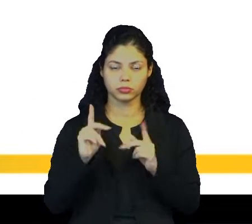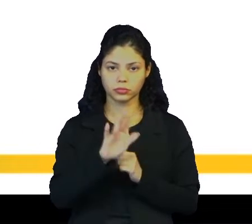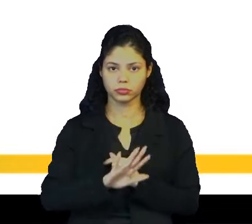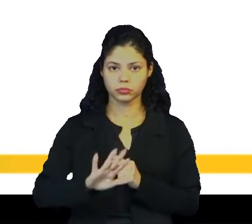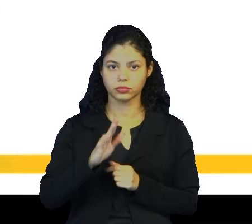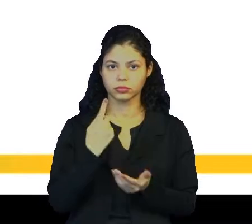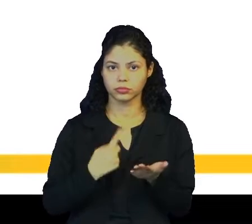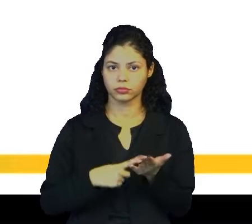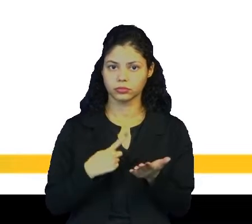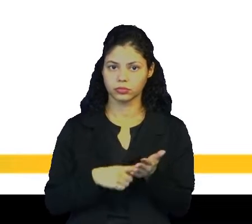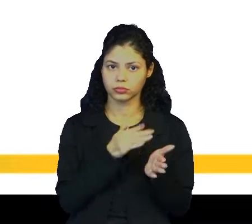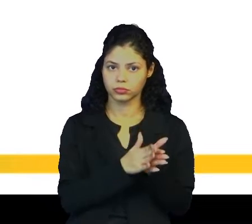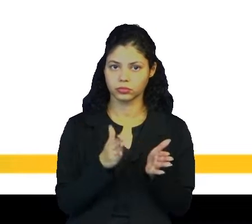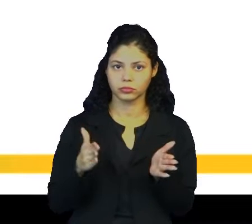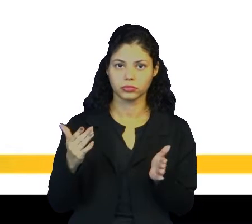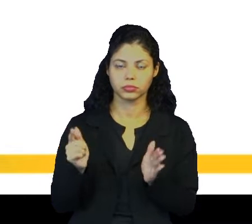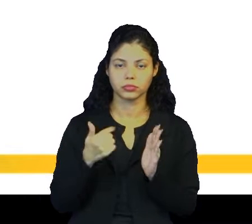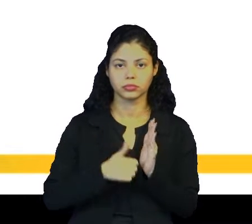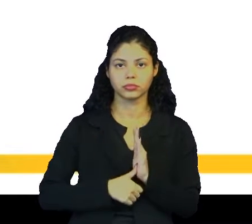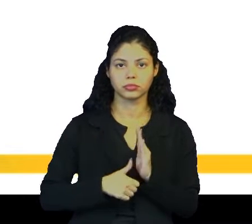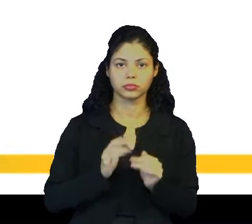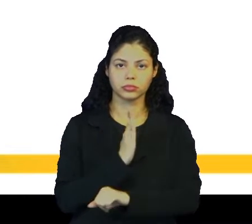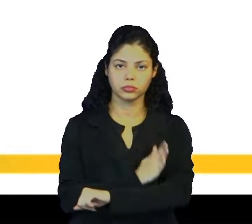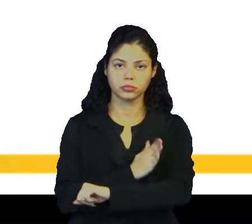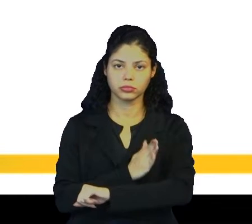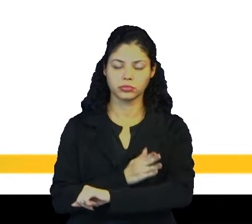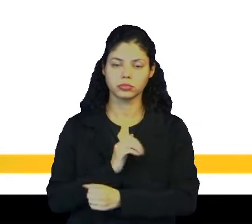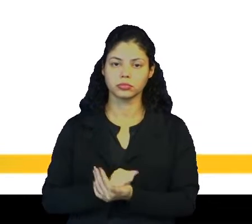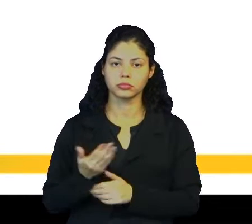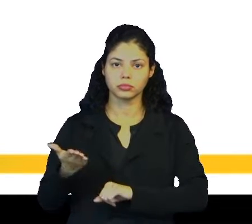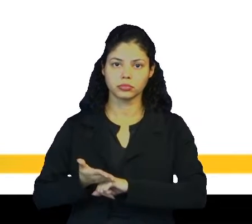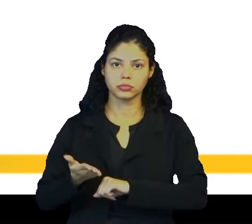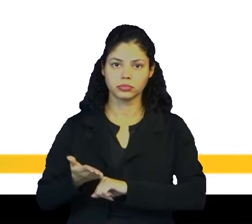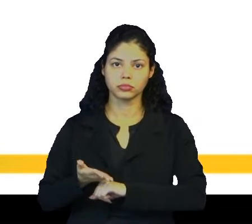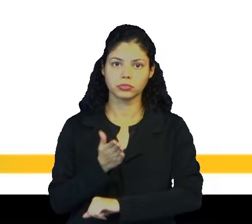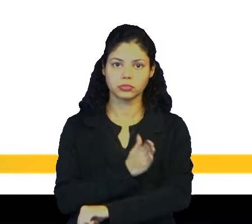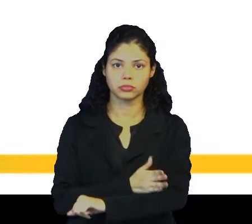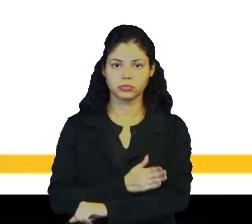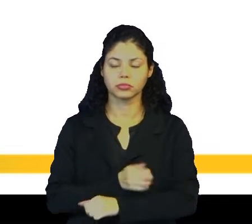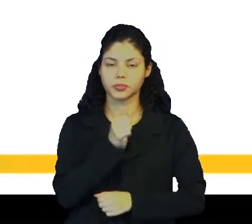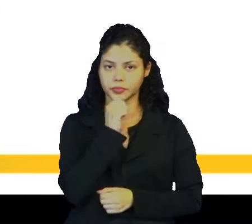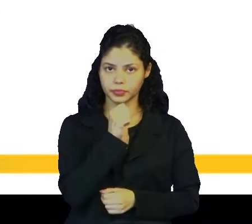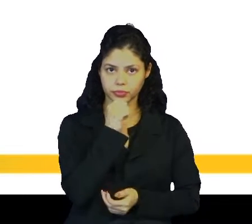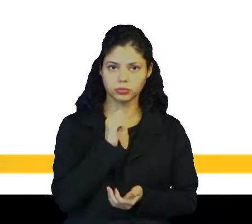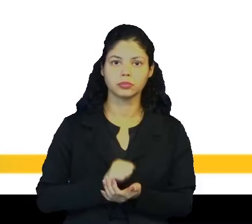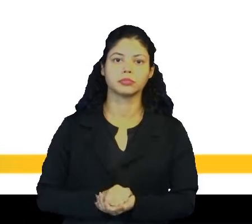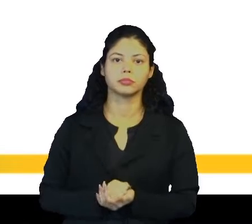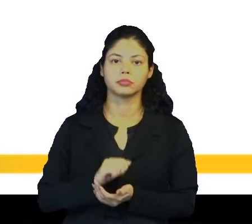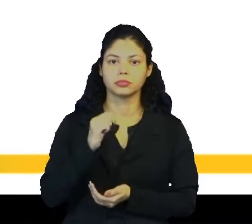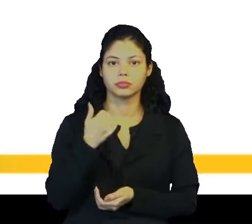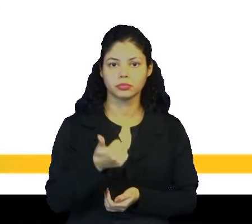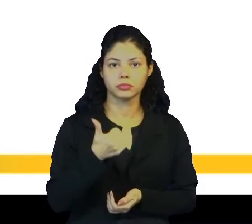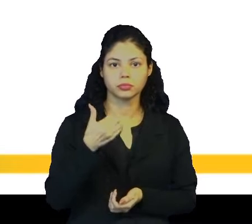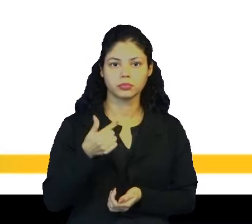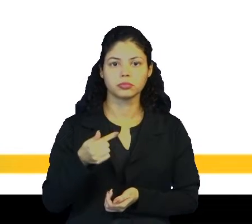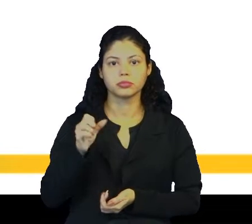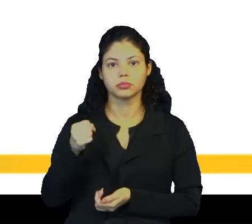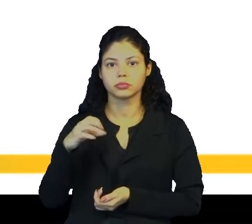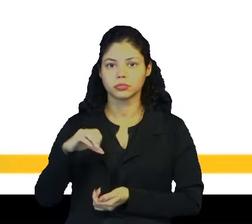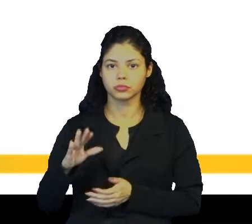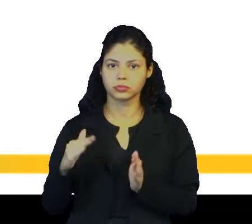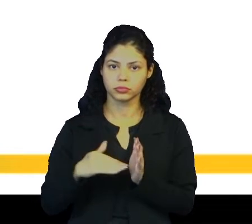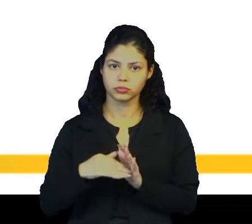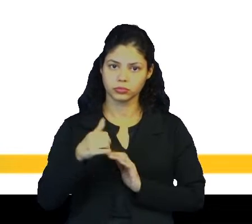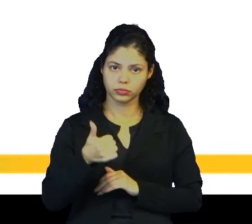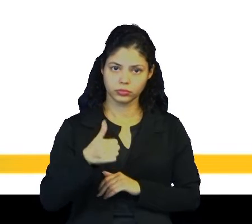aí a passagem da Idade Moderna para a Idade Contemporânea, que é a Revolução Francesa ali, que vai de 1789